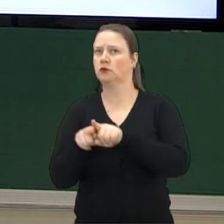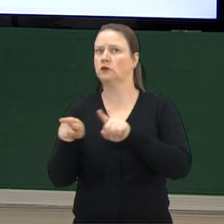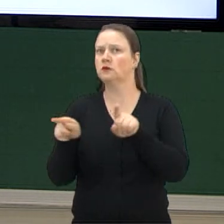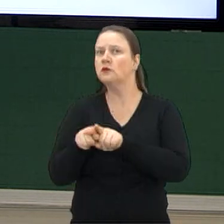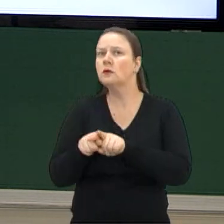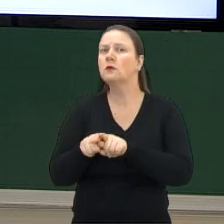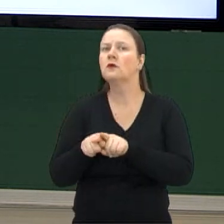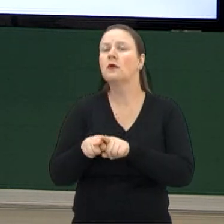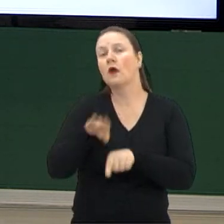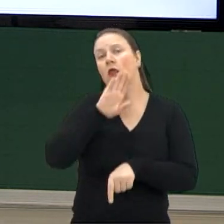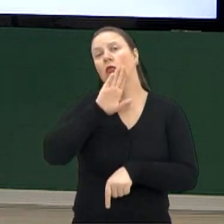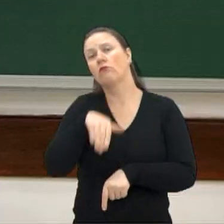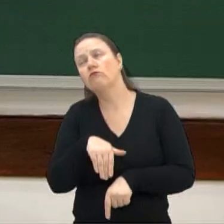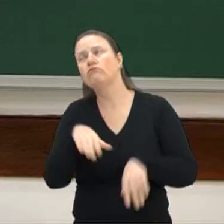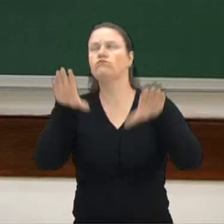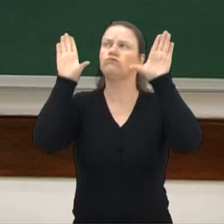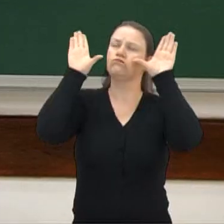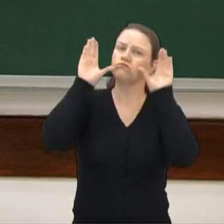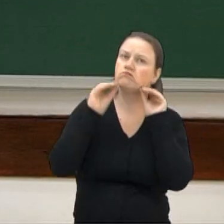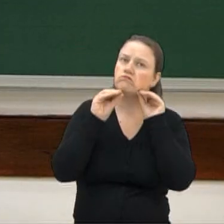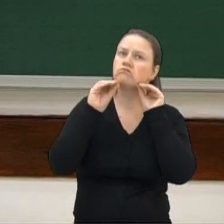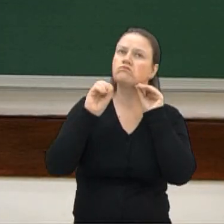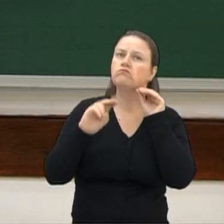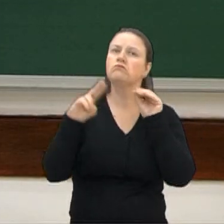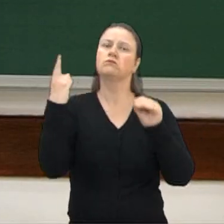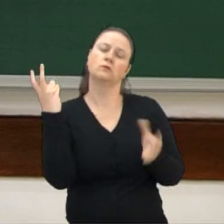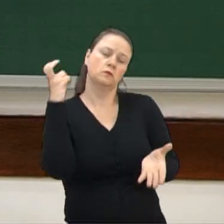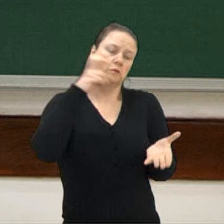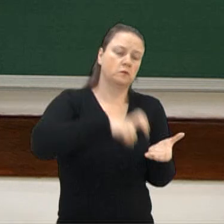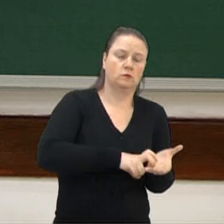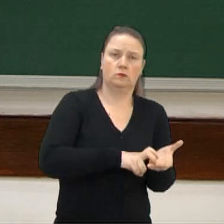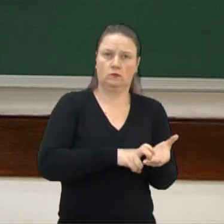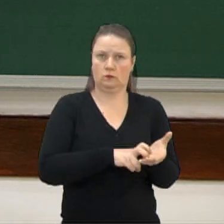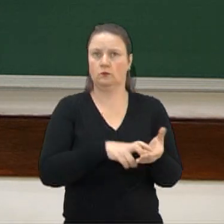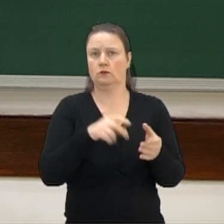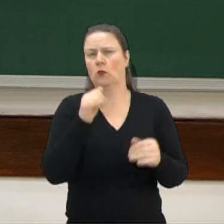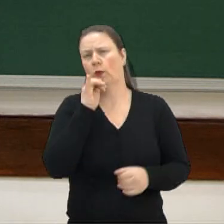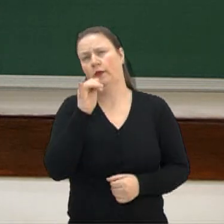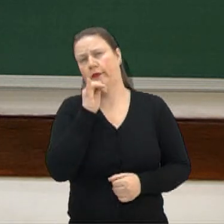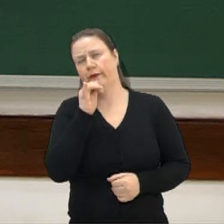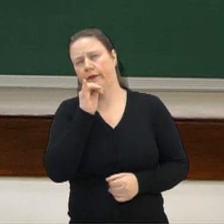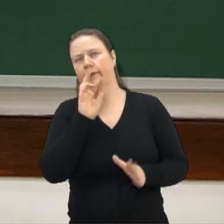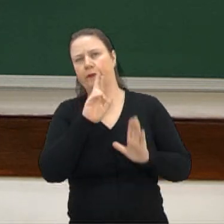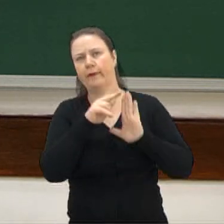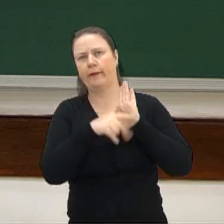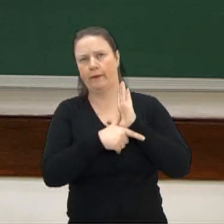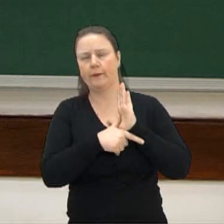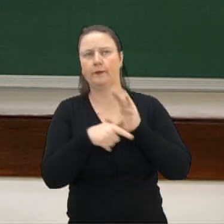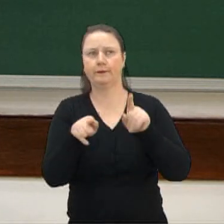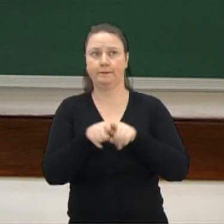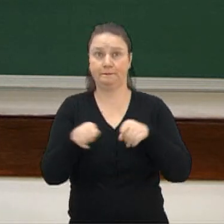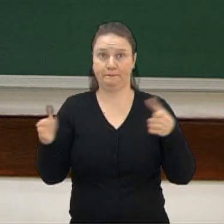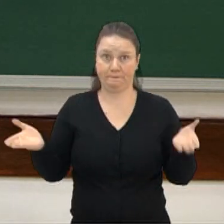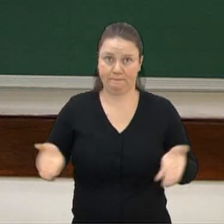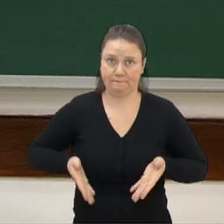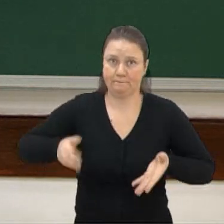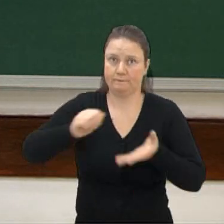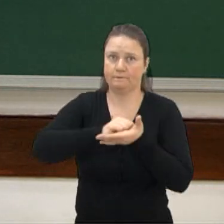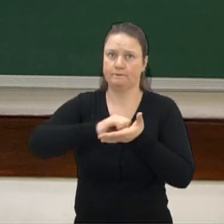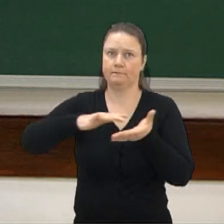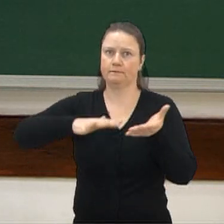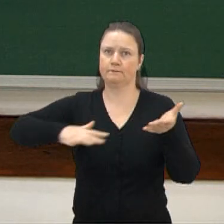tenho à tarde, à noite, de manhã, também seriam outros exemplos. Trouxe uma atividade para